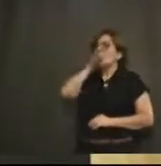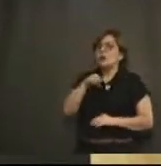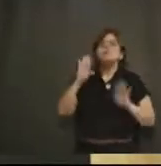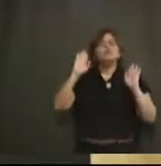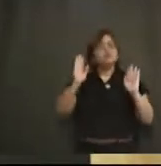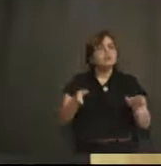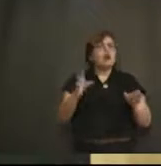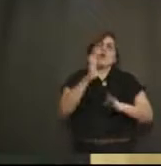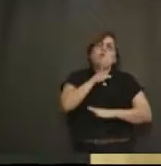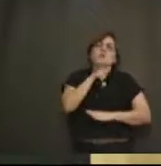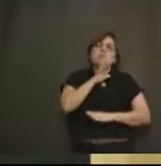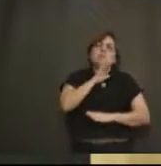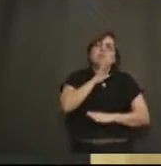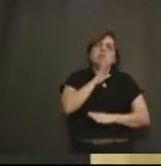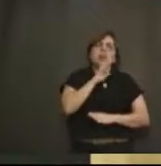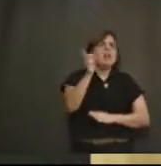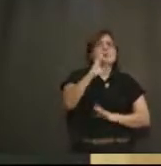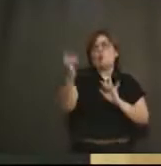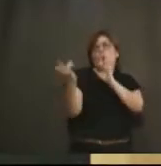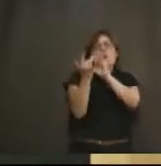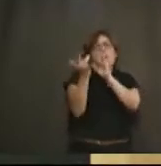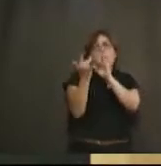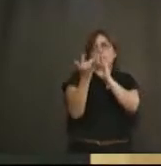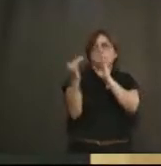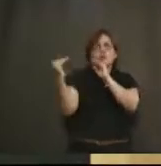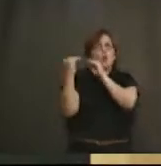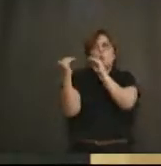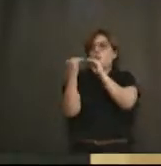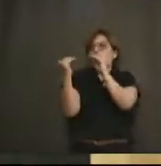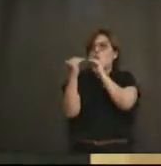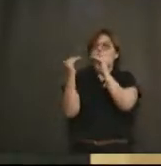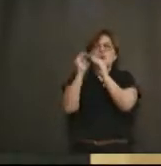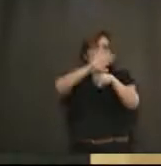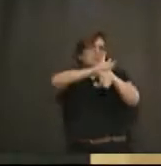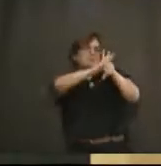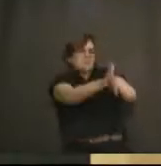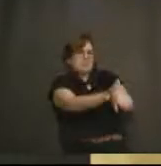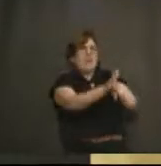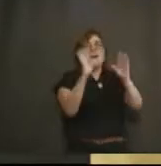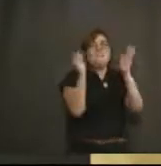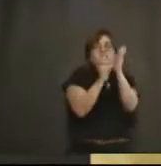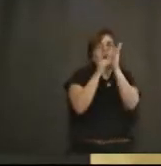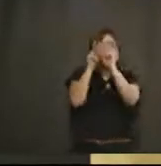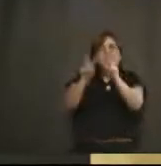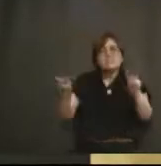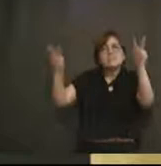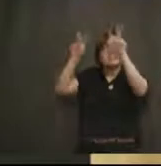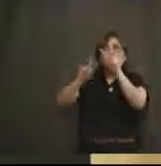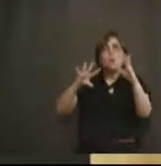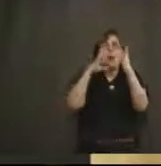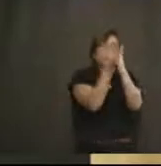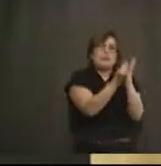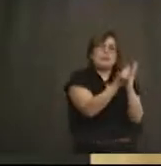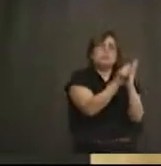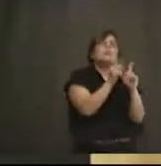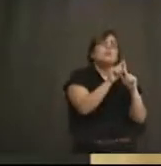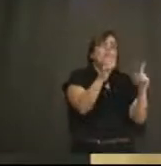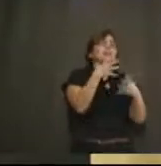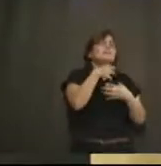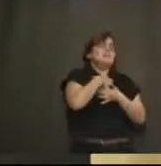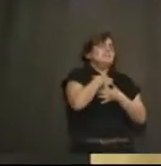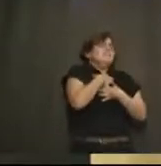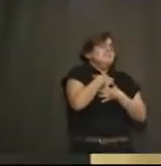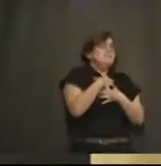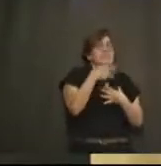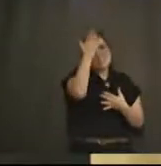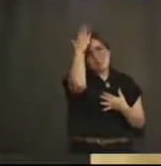desta discriminação e desta falta de visão sobre a Amazônia, ao contrário, são pessoas sensíveis, pessoas que no dia a dia estão